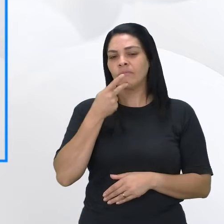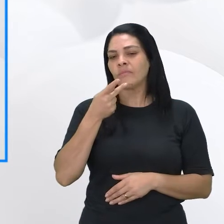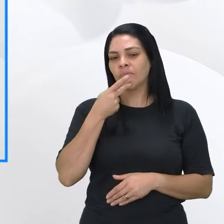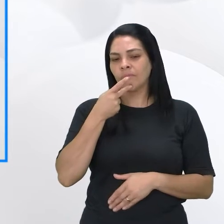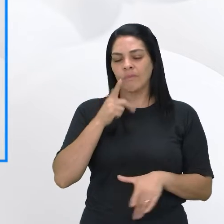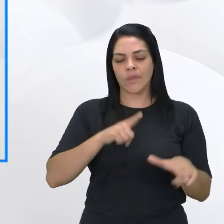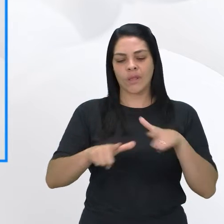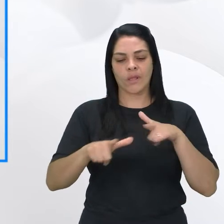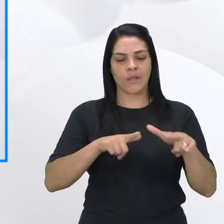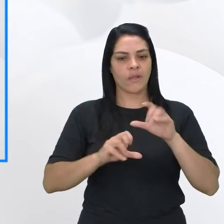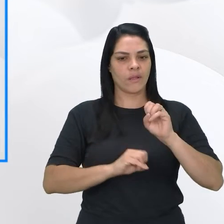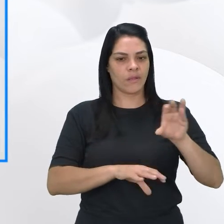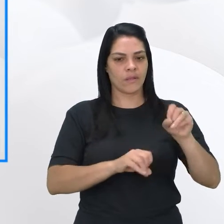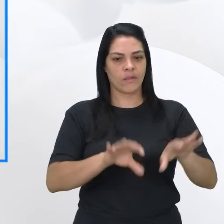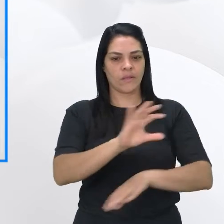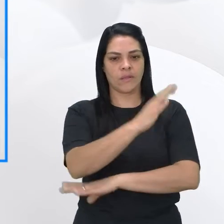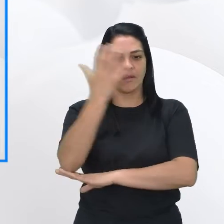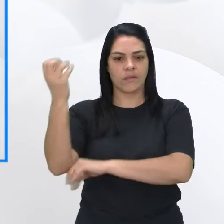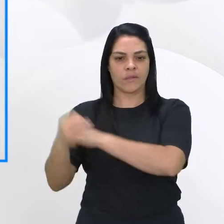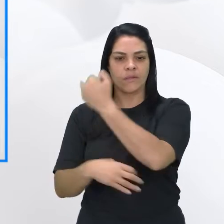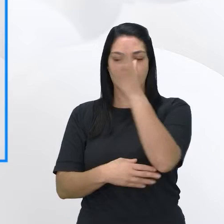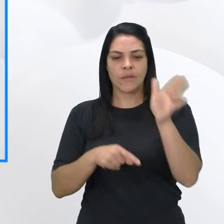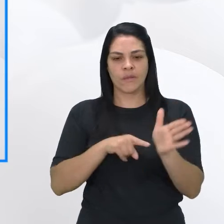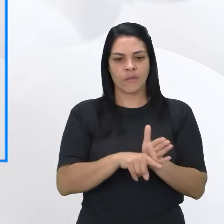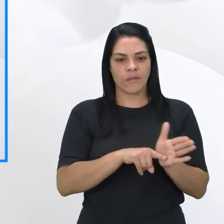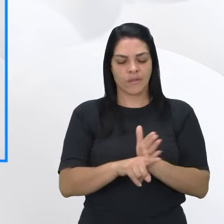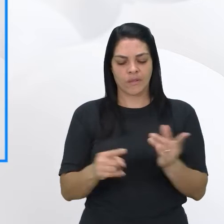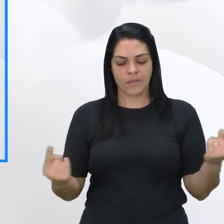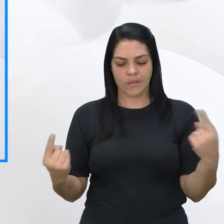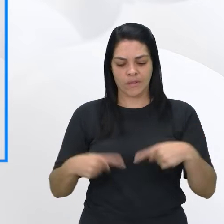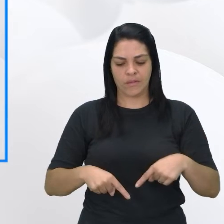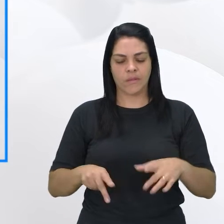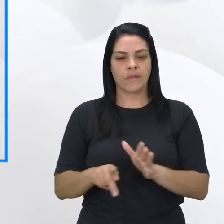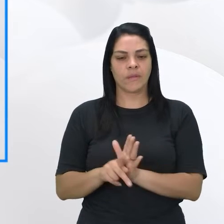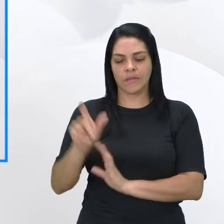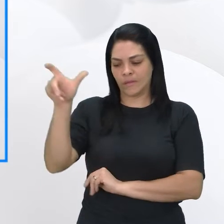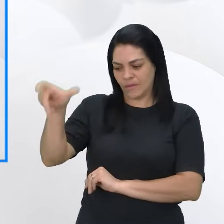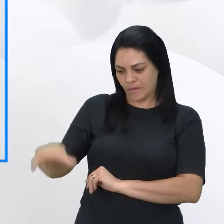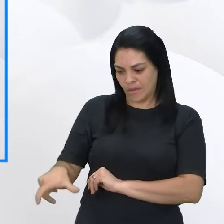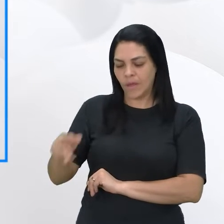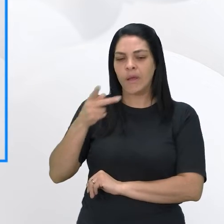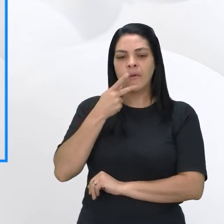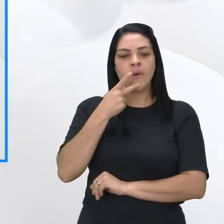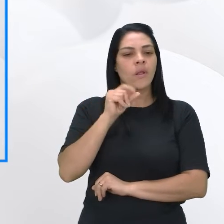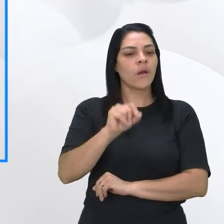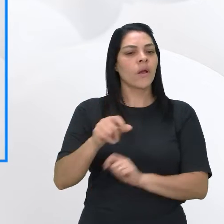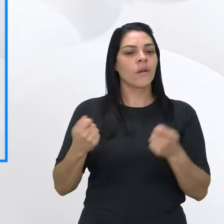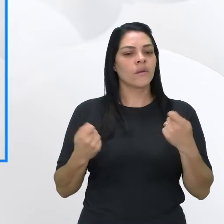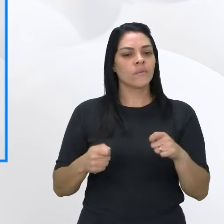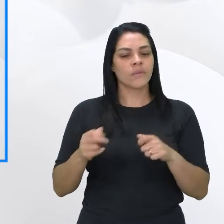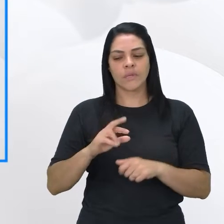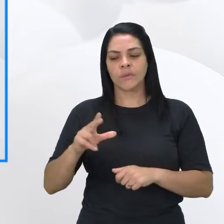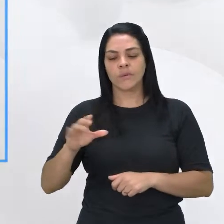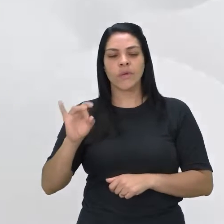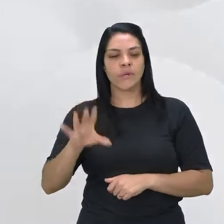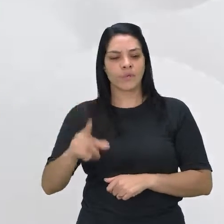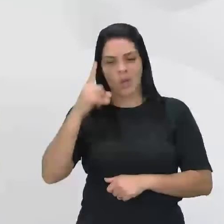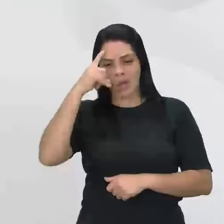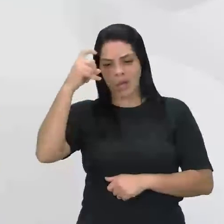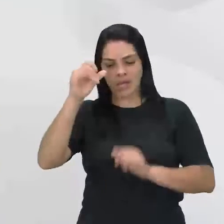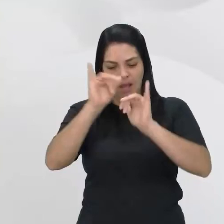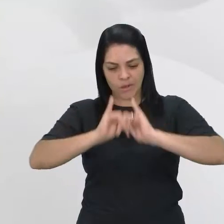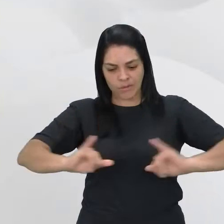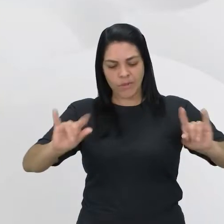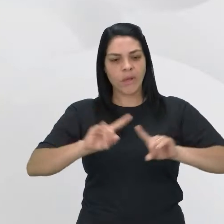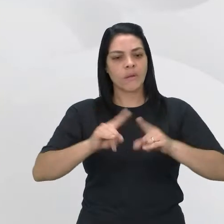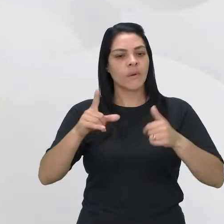trabalho Educação Ambiental, Pesquisa e Desafios, da Michele, né, em que ela fala que é preciso não somente transmitir ideias, mas